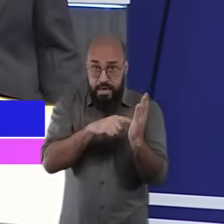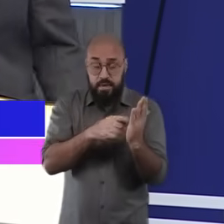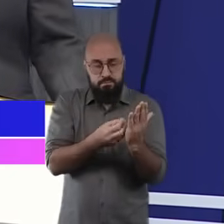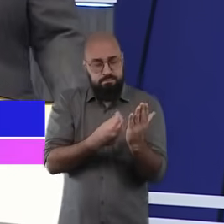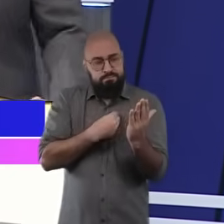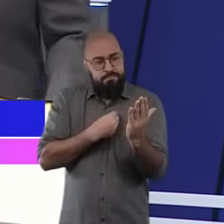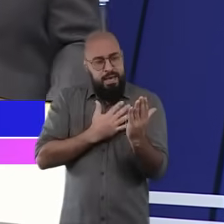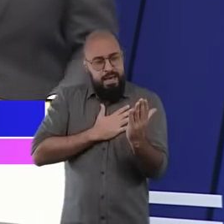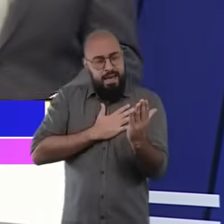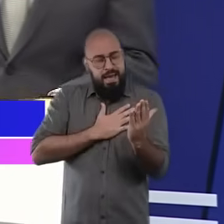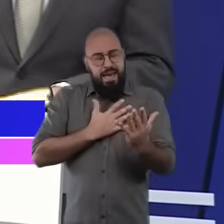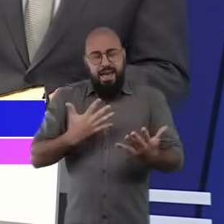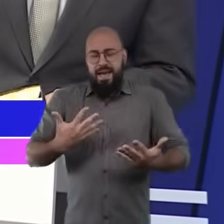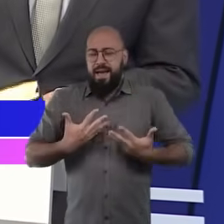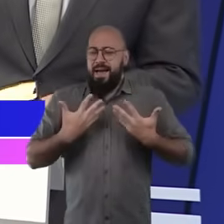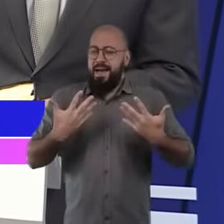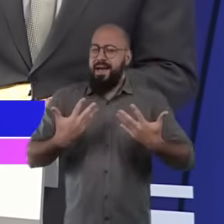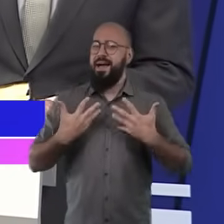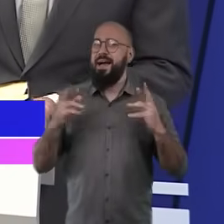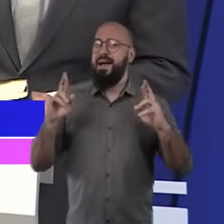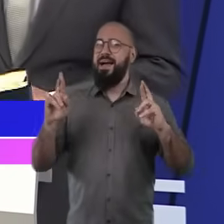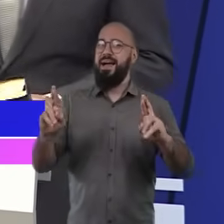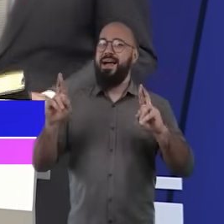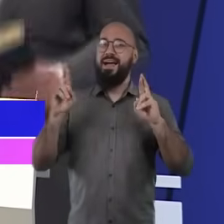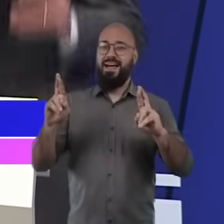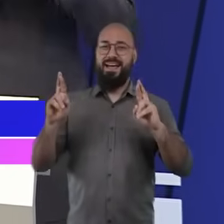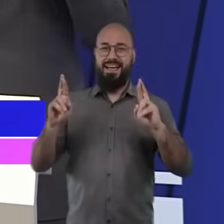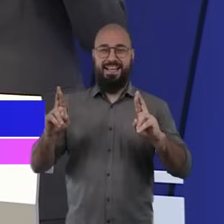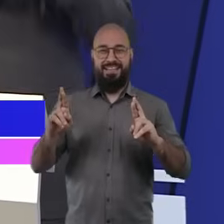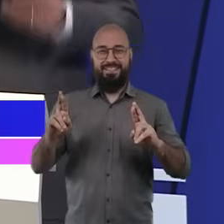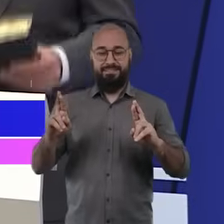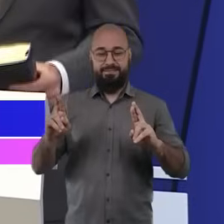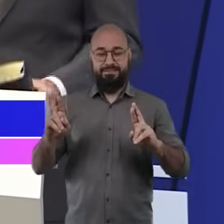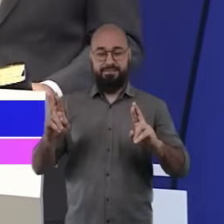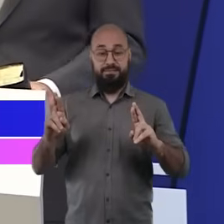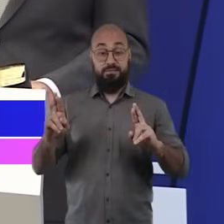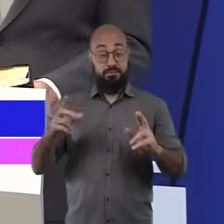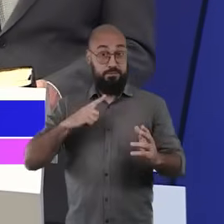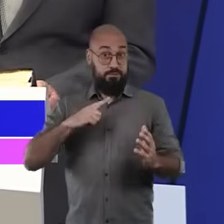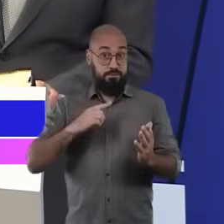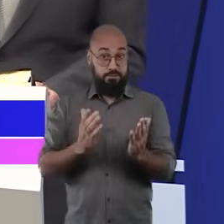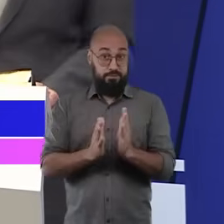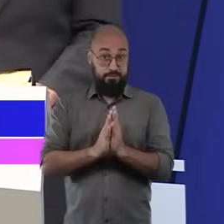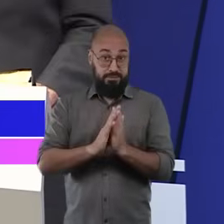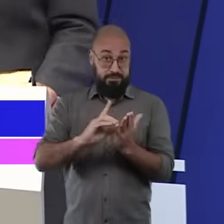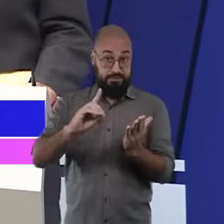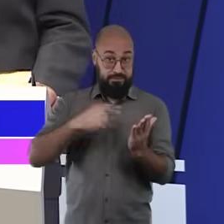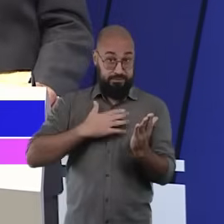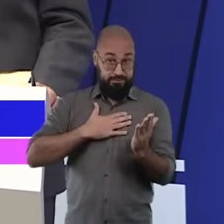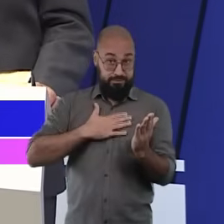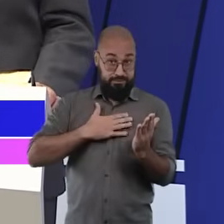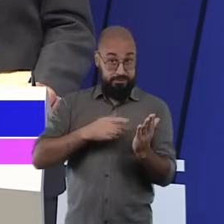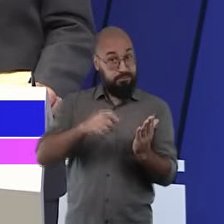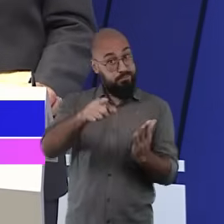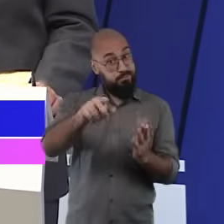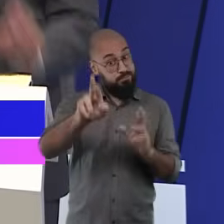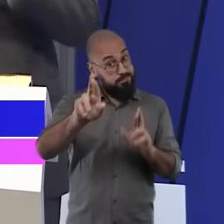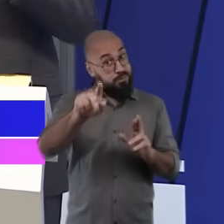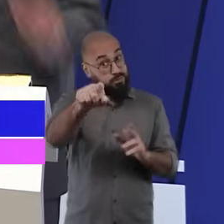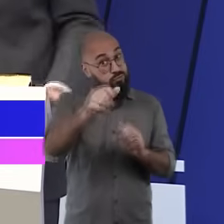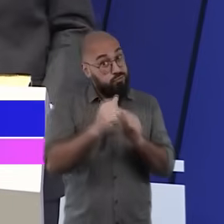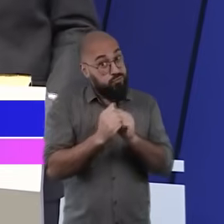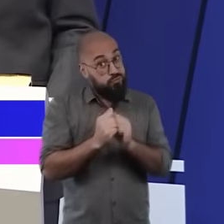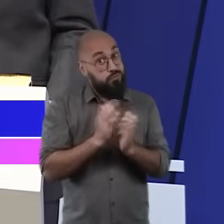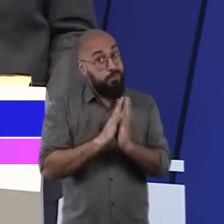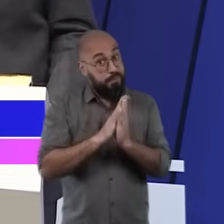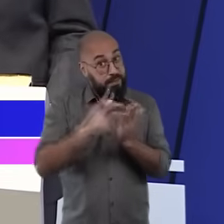nosso coração de esperança e de alegria. Eu tenho aqui nas minhas mãos a minha Bíblia, espero que você também tenha aí